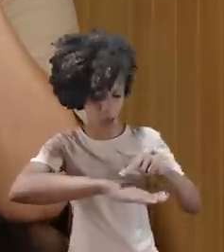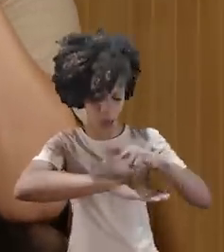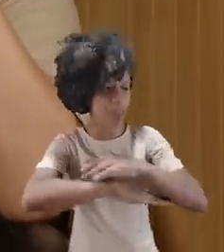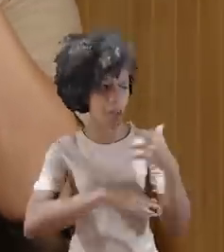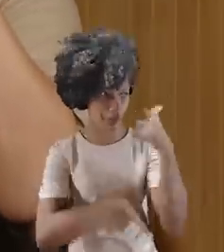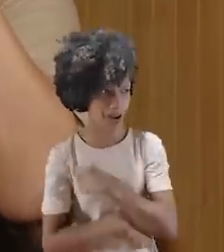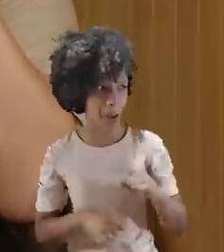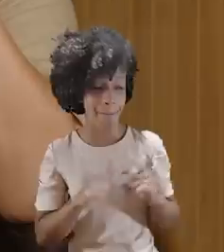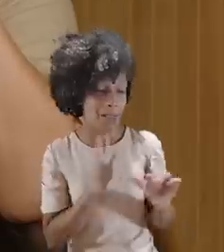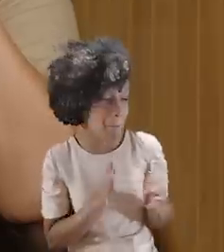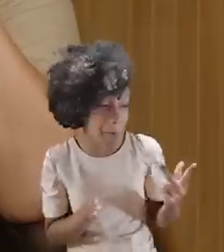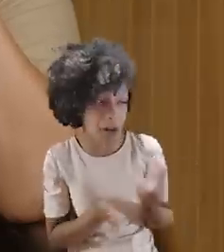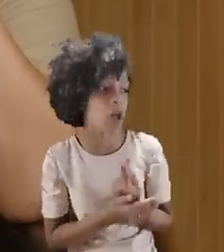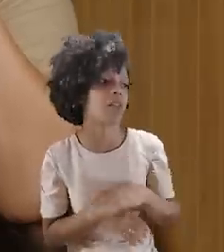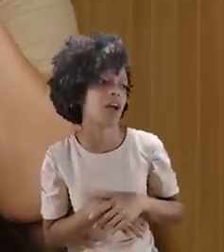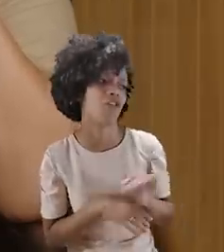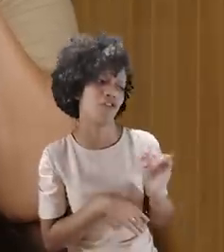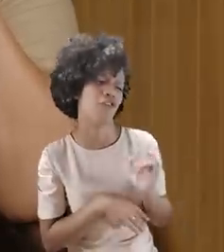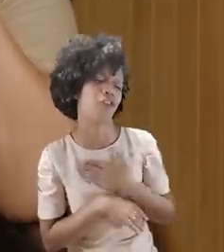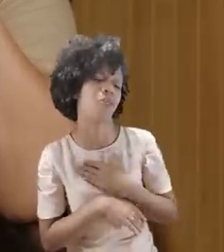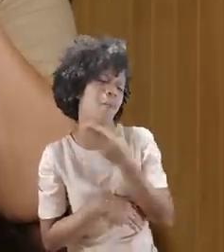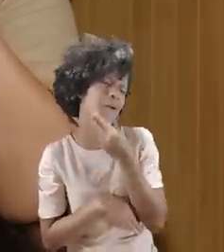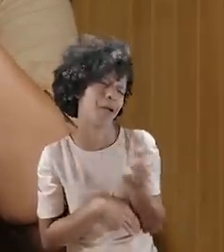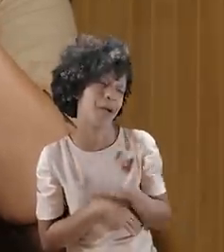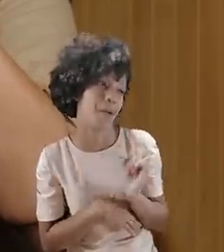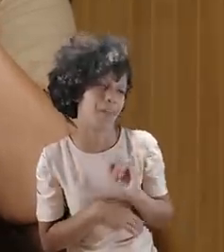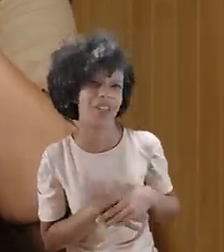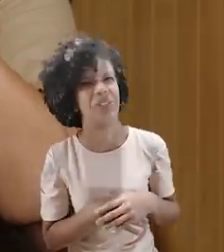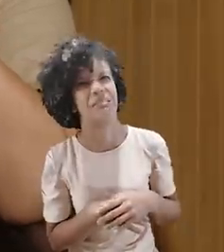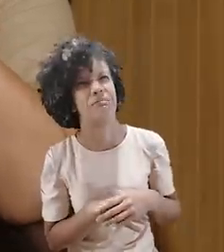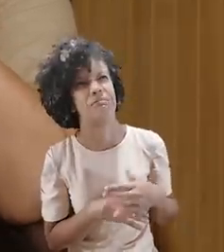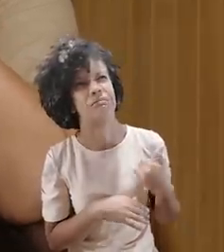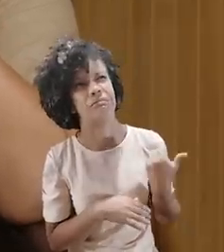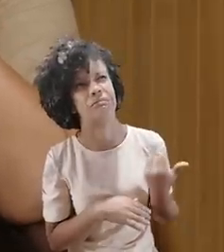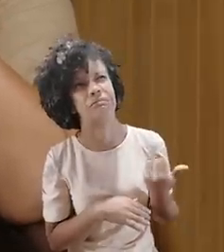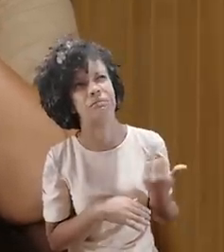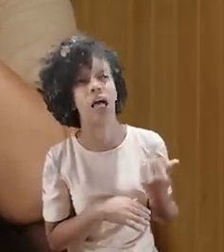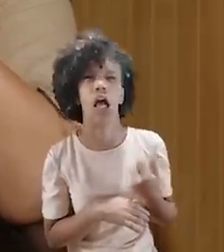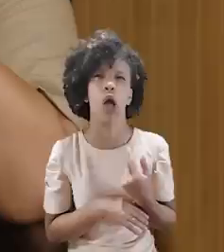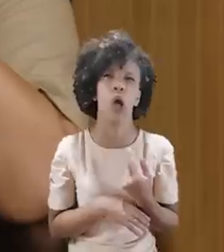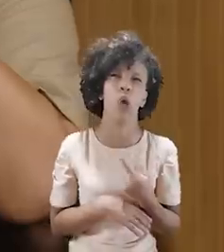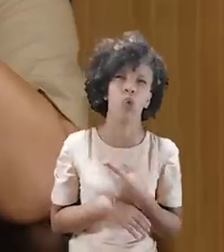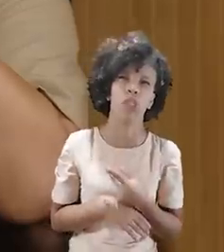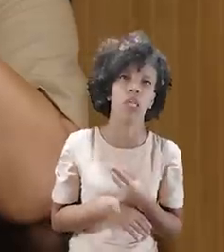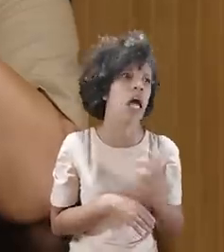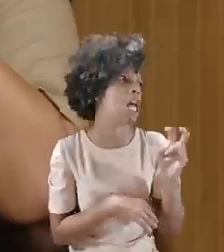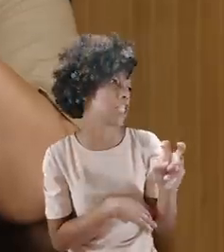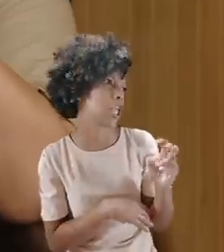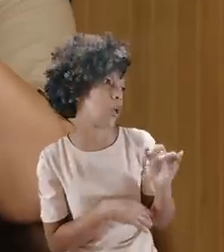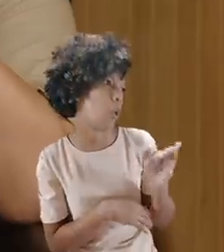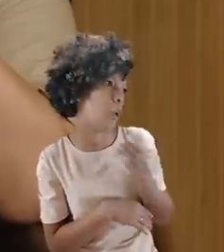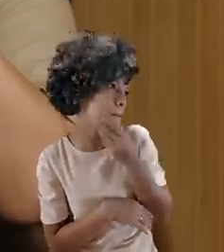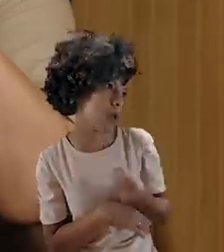Então mas a primeira cagada da minha vida assim foi no meu irmão mano meu irmão na época dele tem uns com 12 já tá com 5